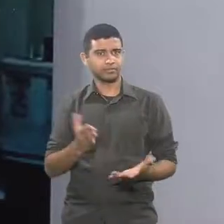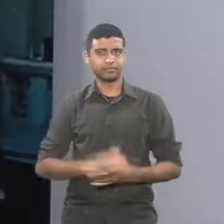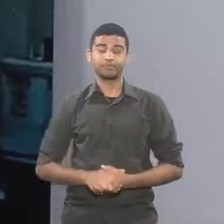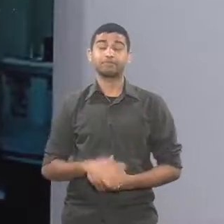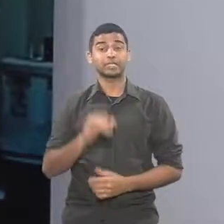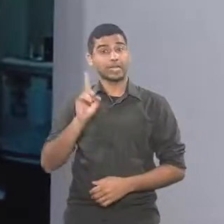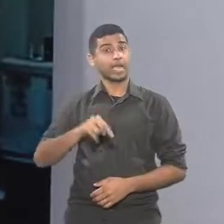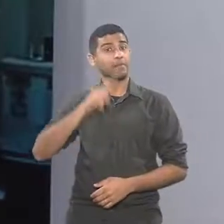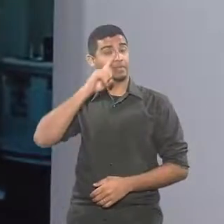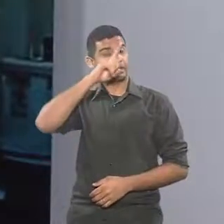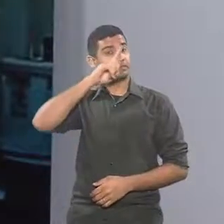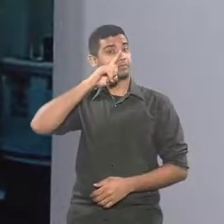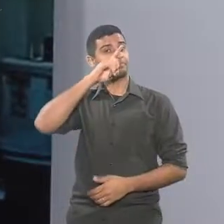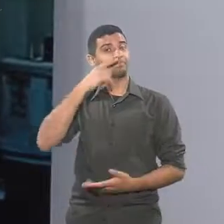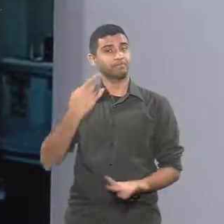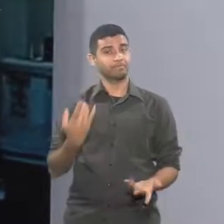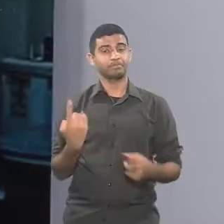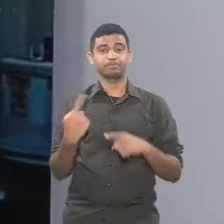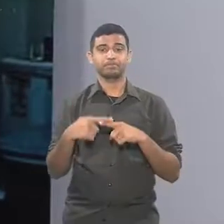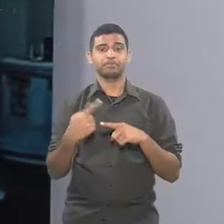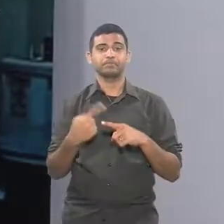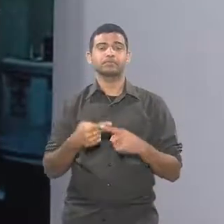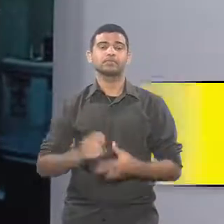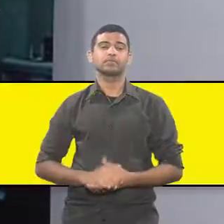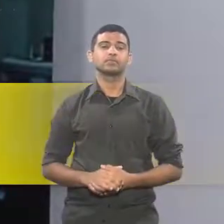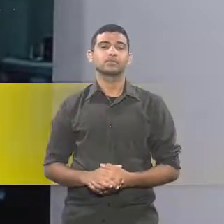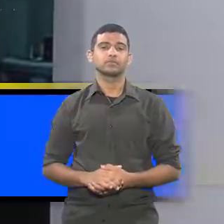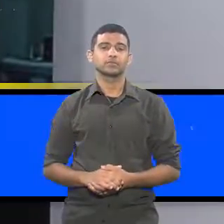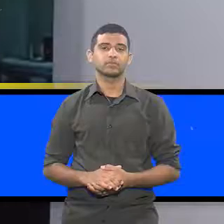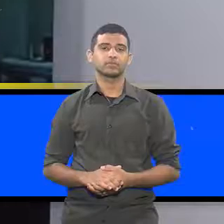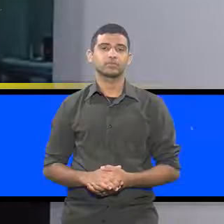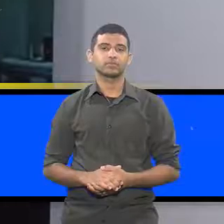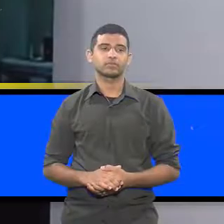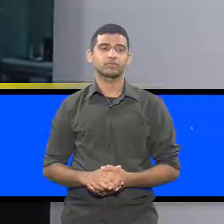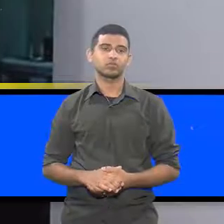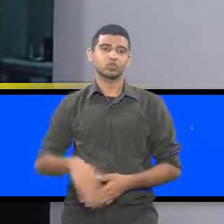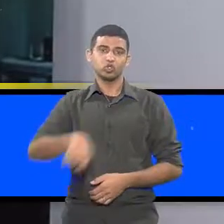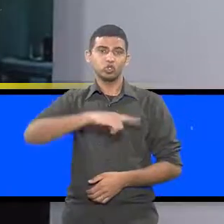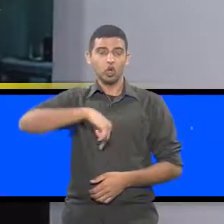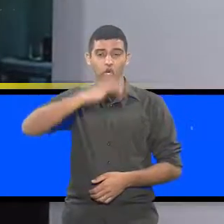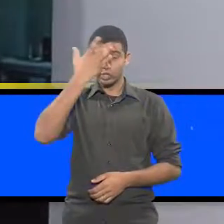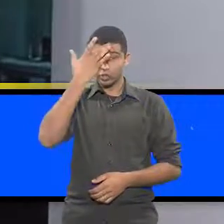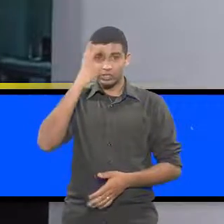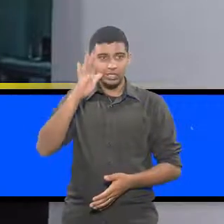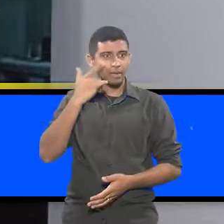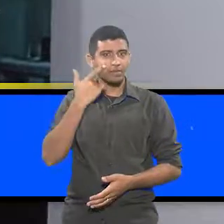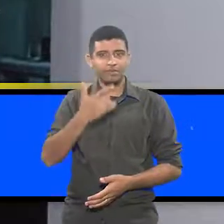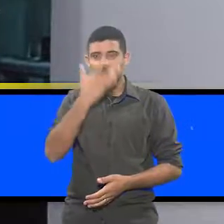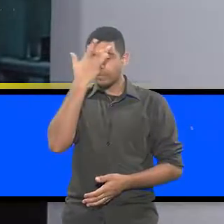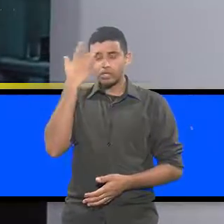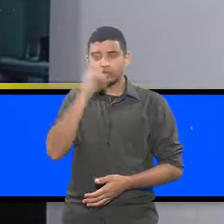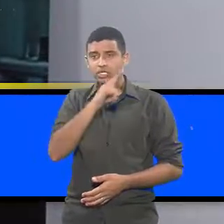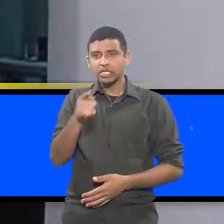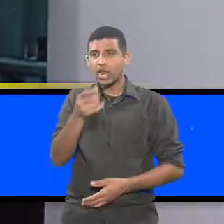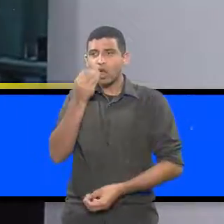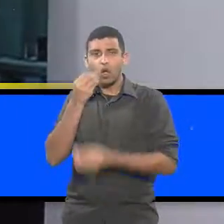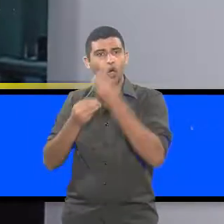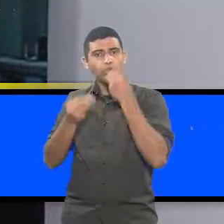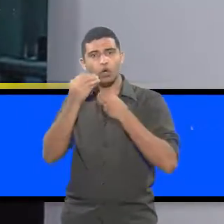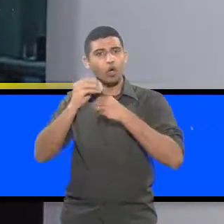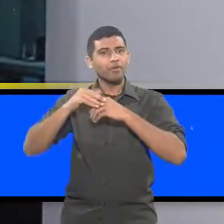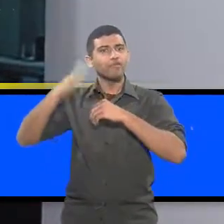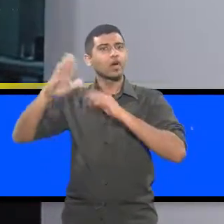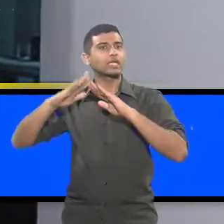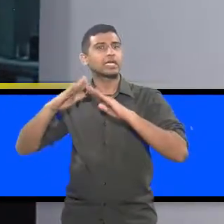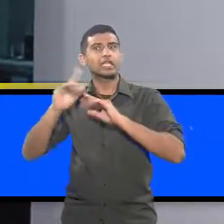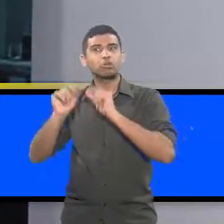É perigoso, né? Porque a gente ainda não tem essa noção do que as pessoas estão realmente consumindo fora de